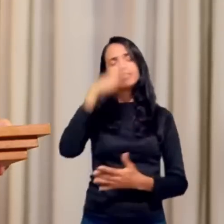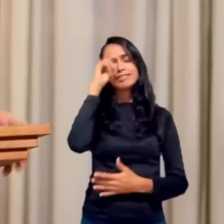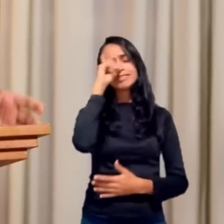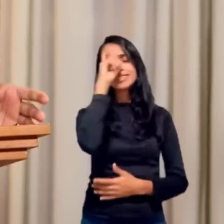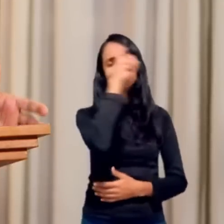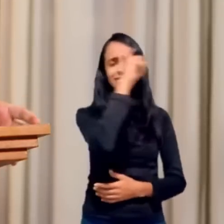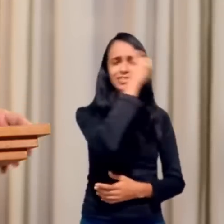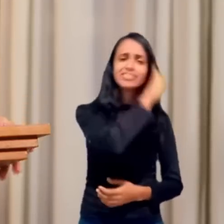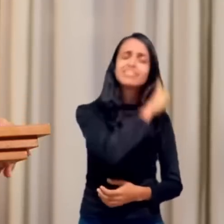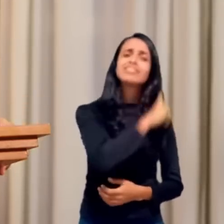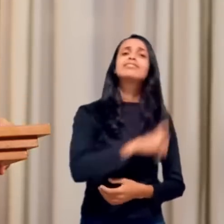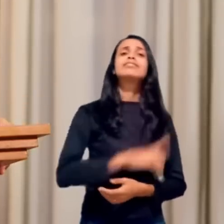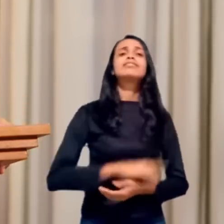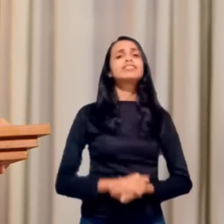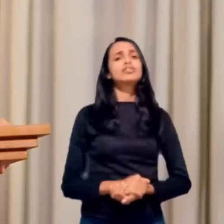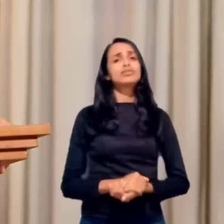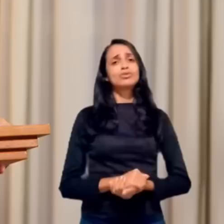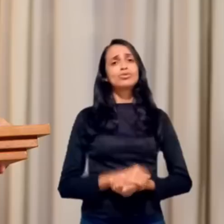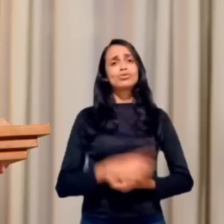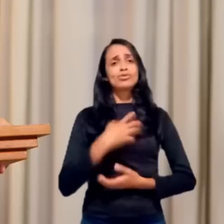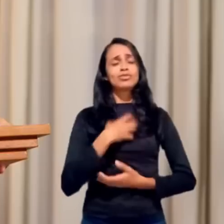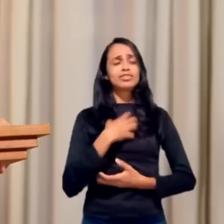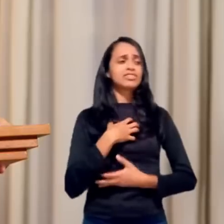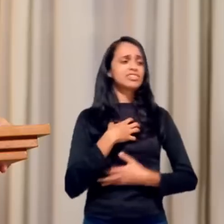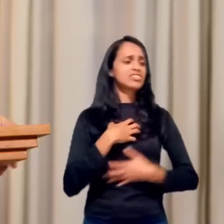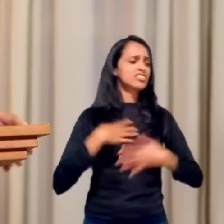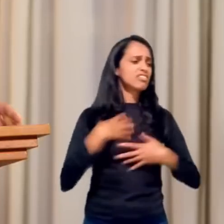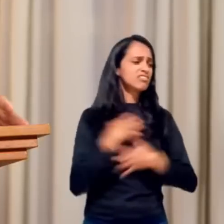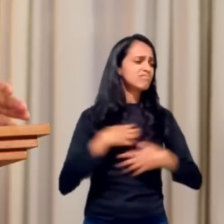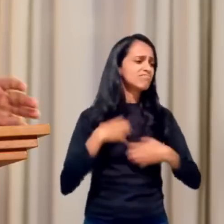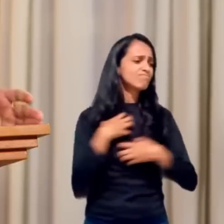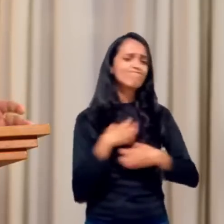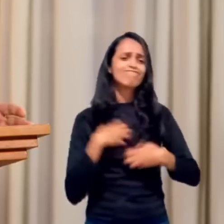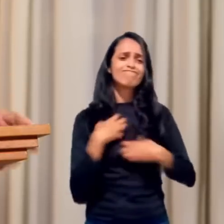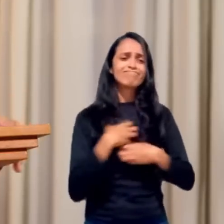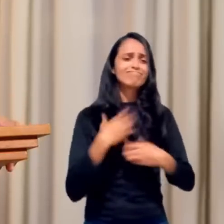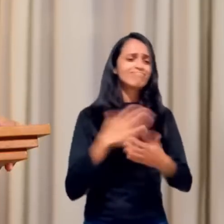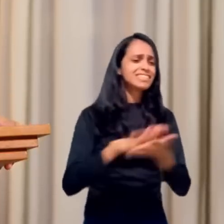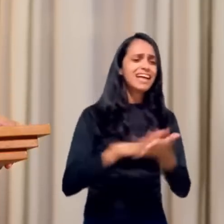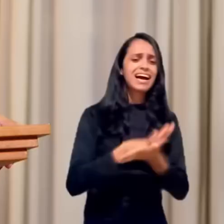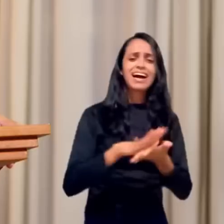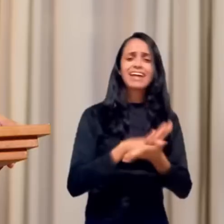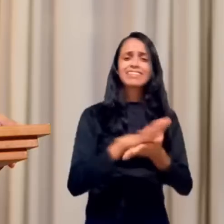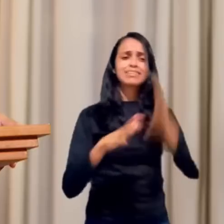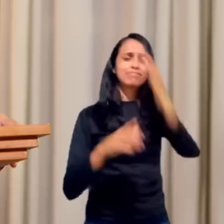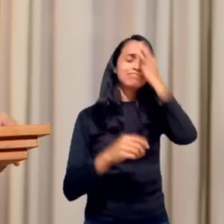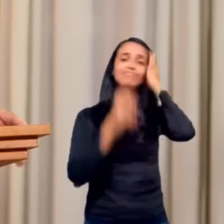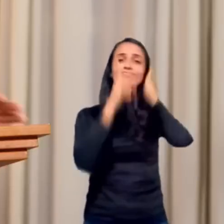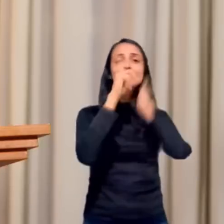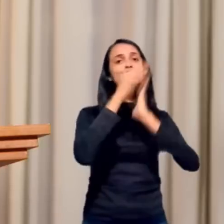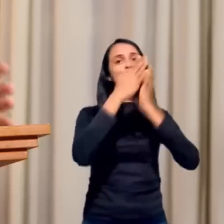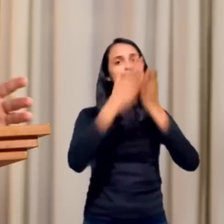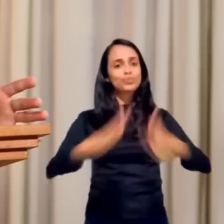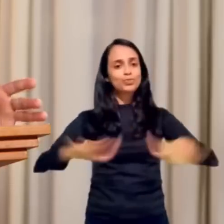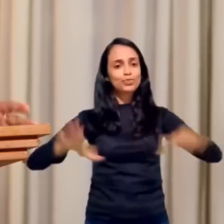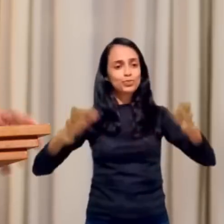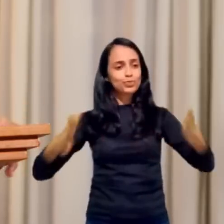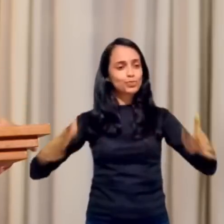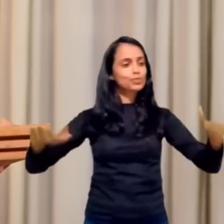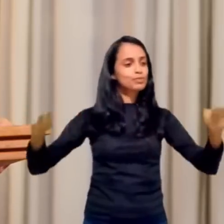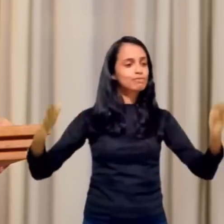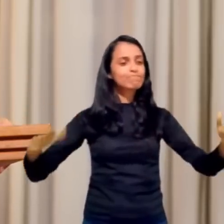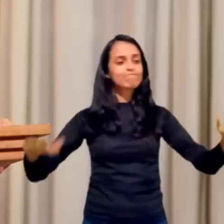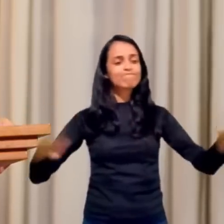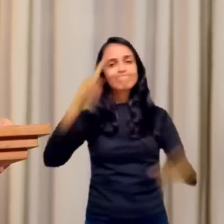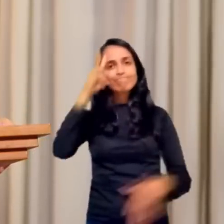Era um momento de angústia. Eles estavam em alto mar e lembravam-se de alguns momentos que